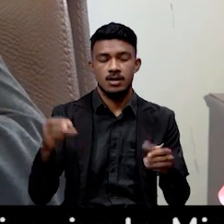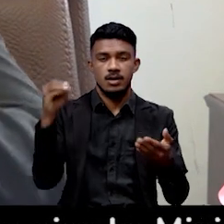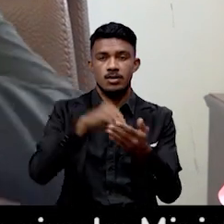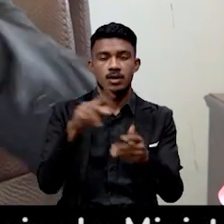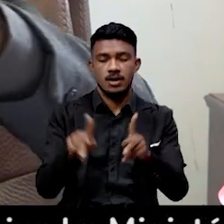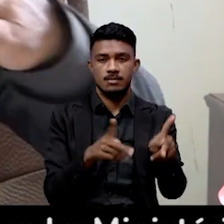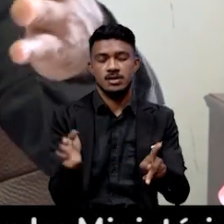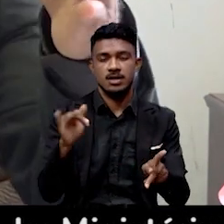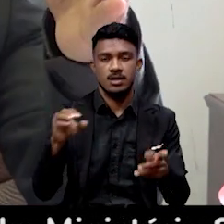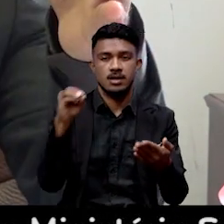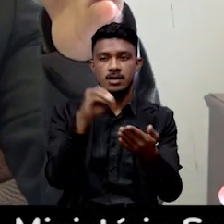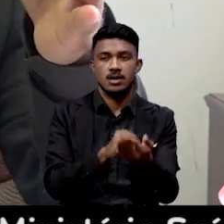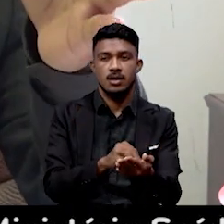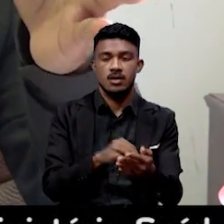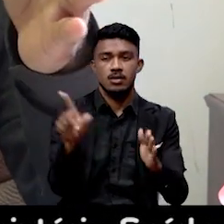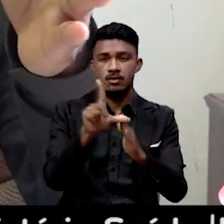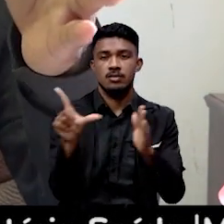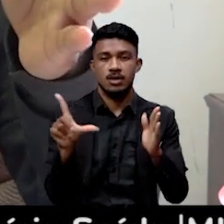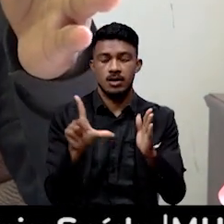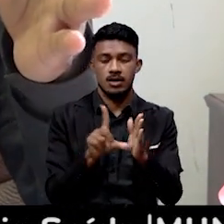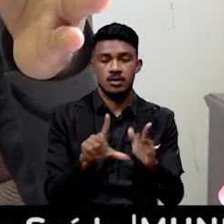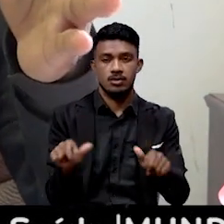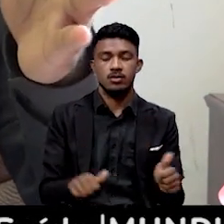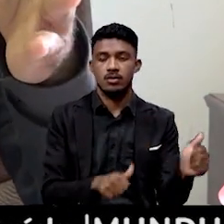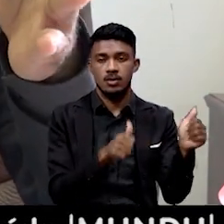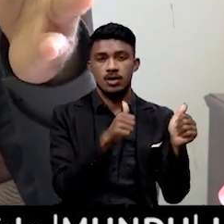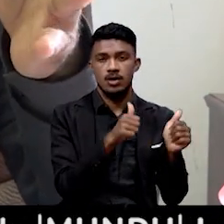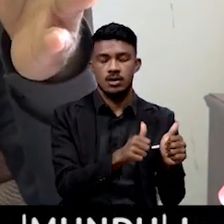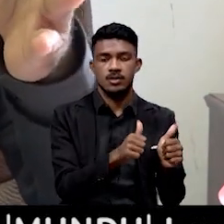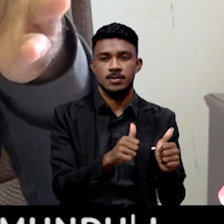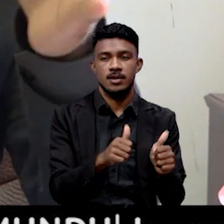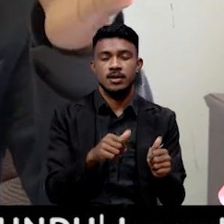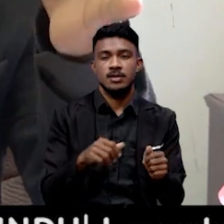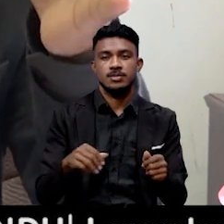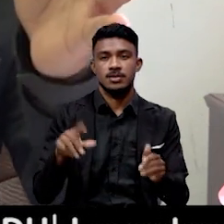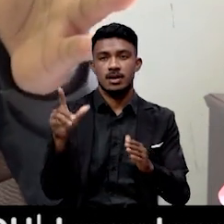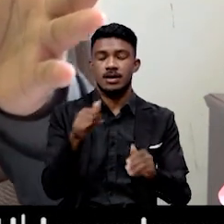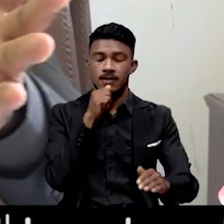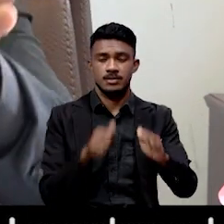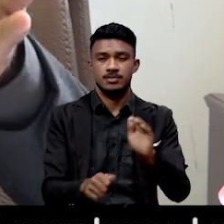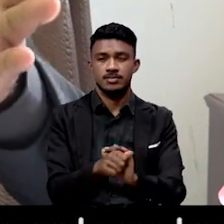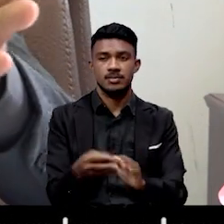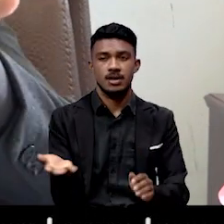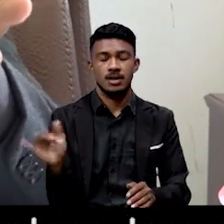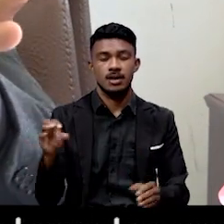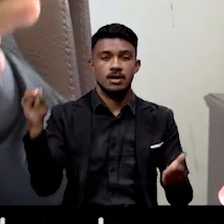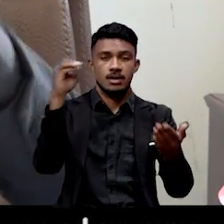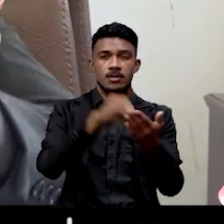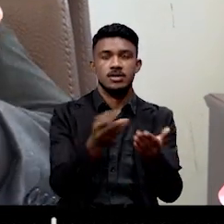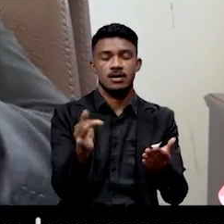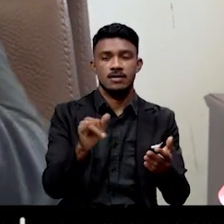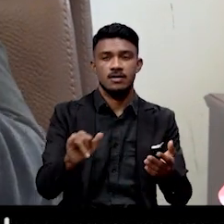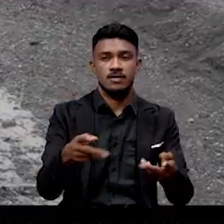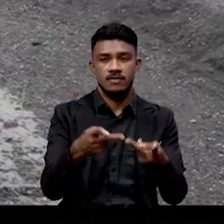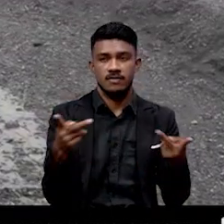tiro ordem. E tiro a saifa le mas serve, ou em até construções ilegais, desordem, da sobo serve, e tava falsira, e a fatem ver magit